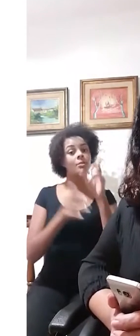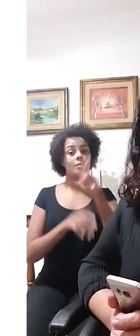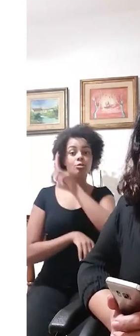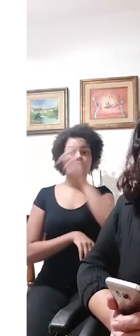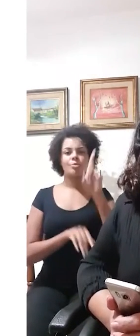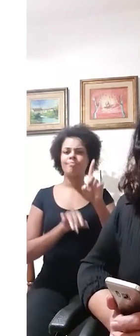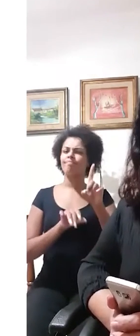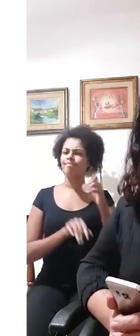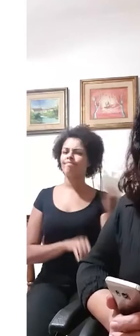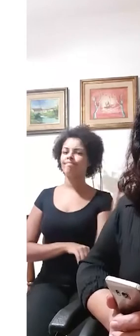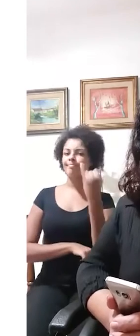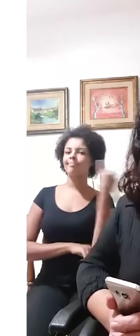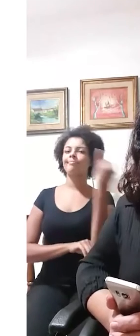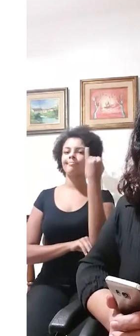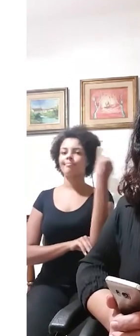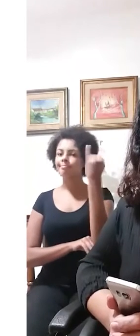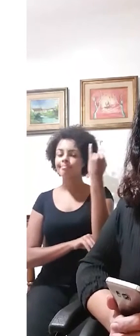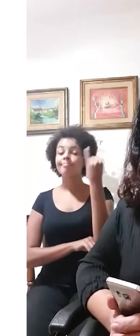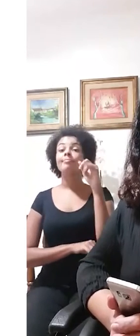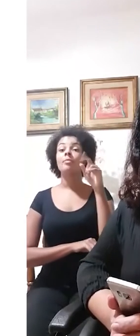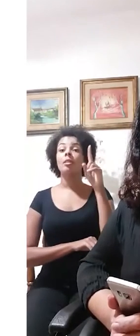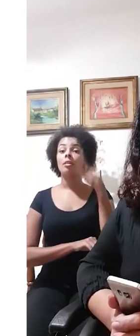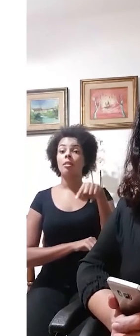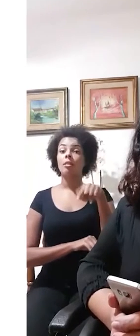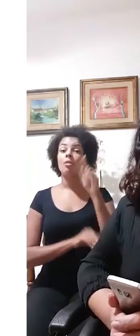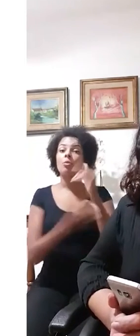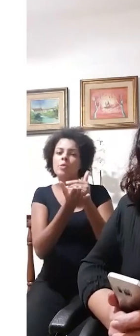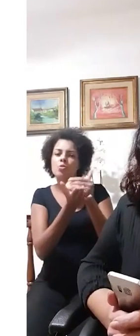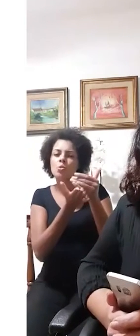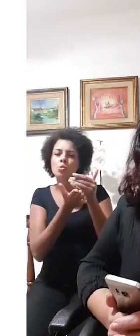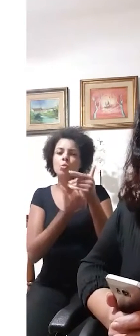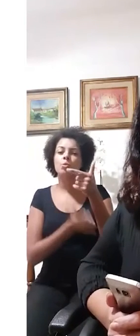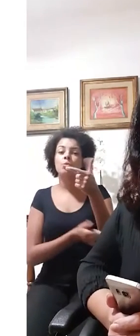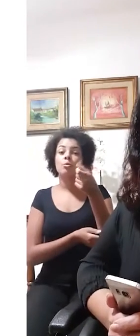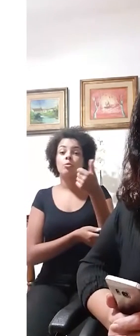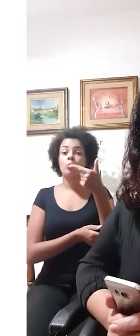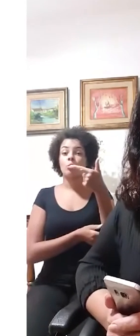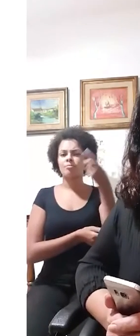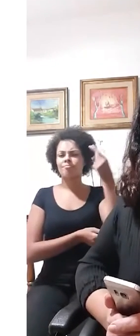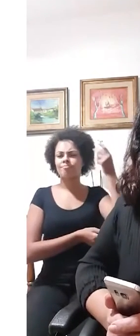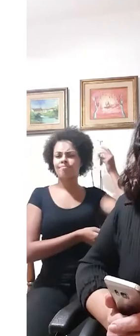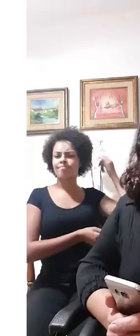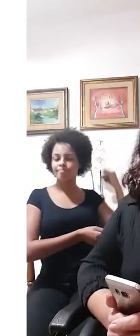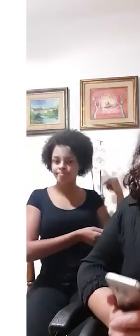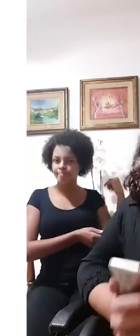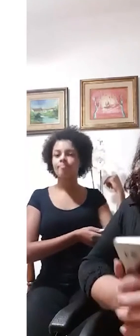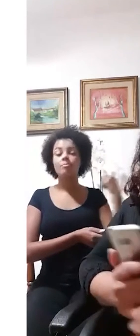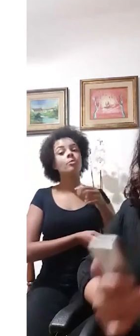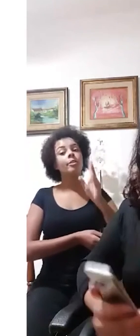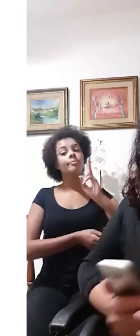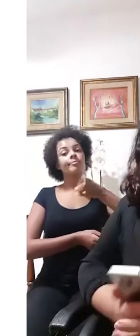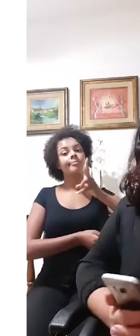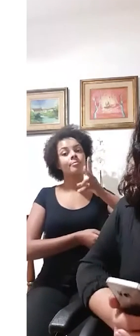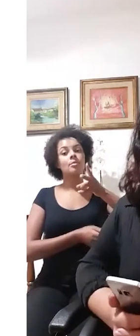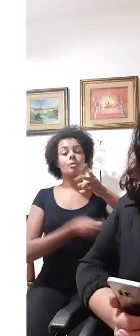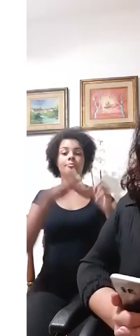data assim muito importante. Ela é comemorada desde 2012, sempre